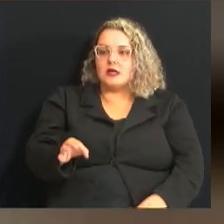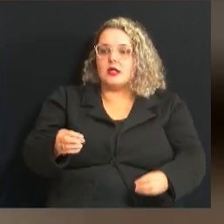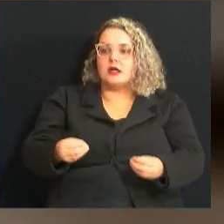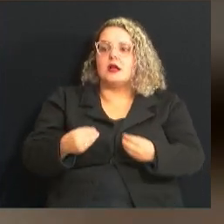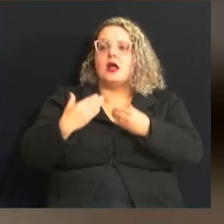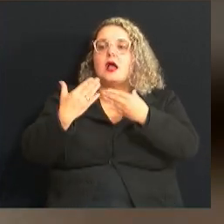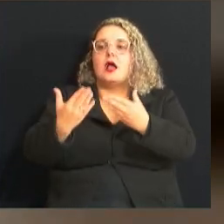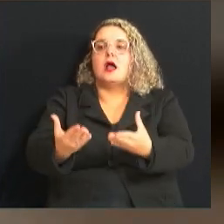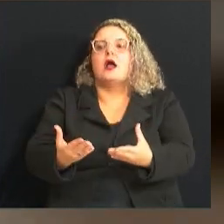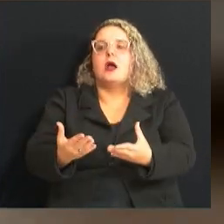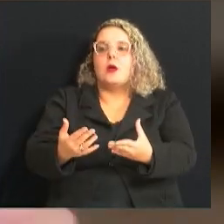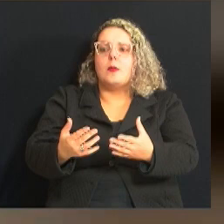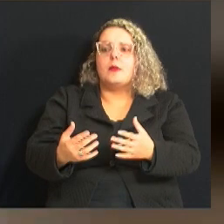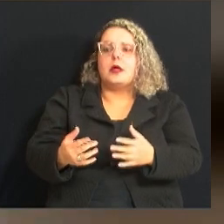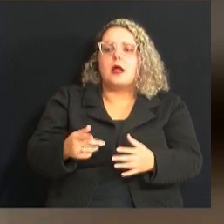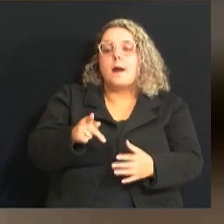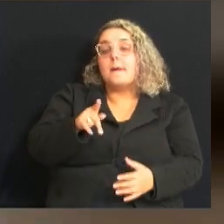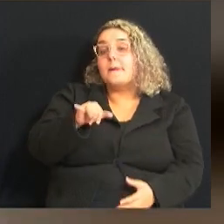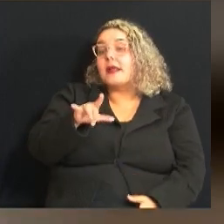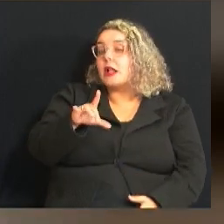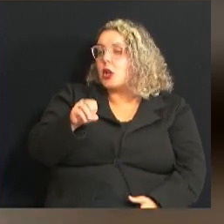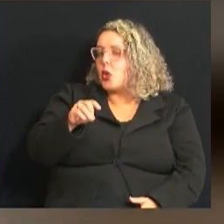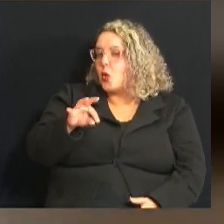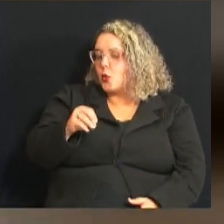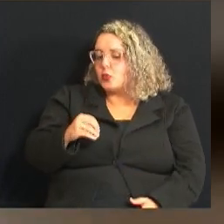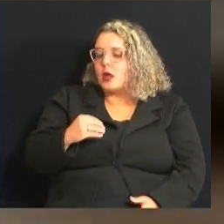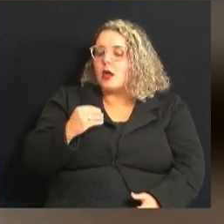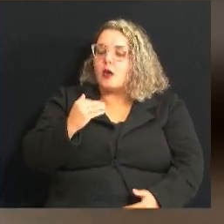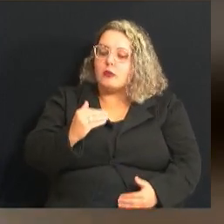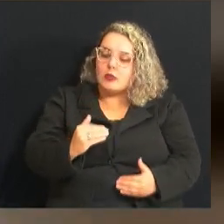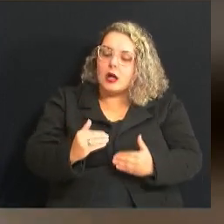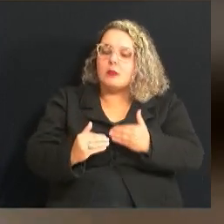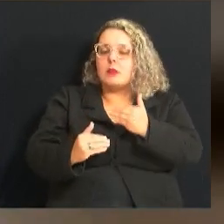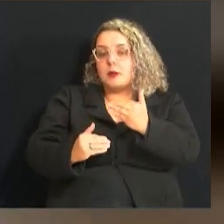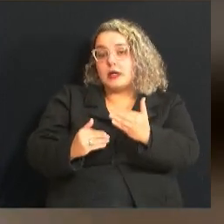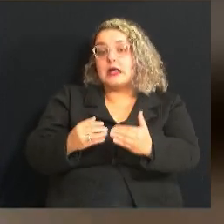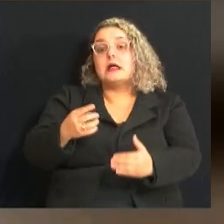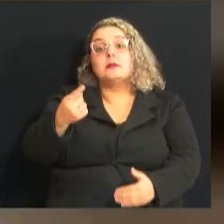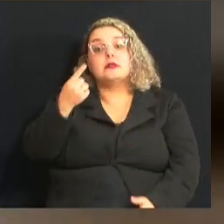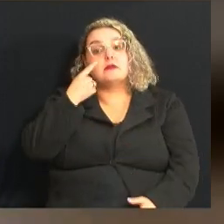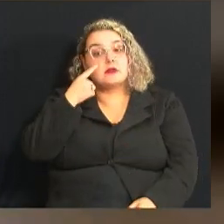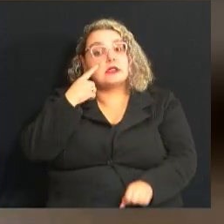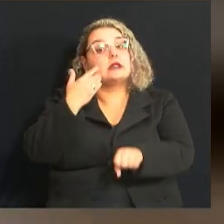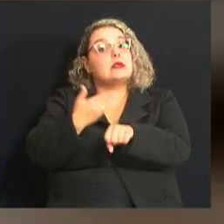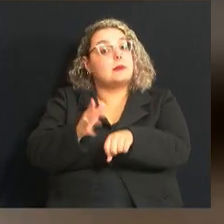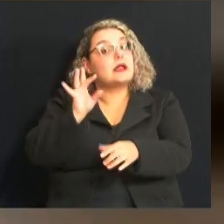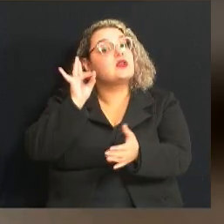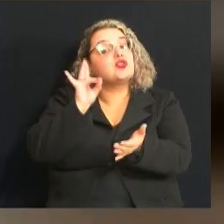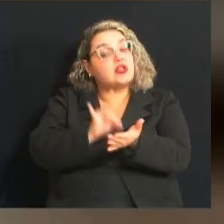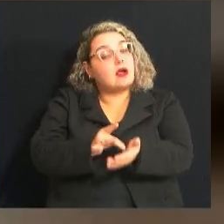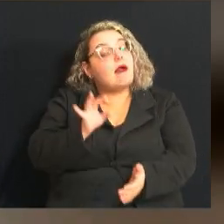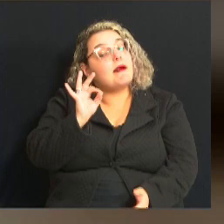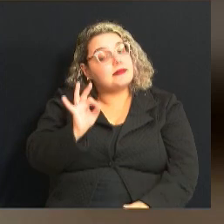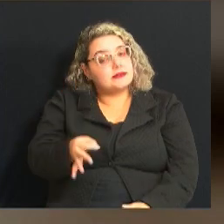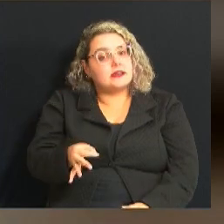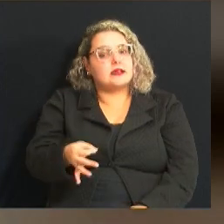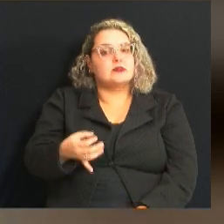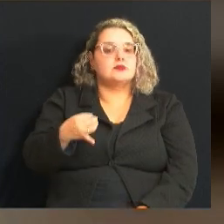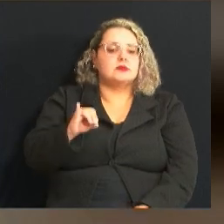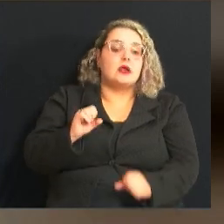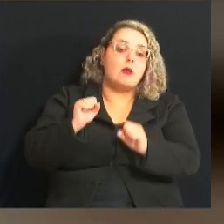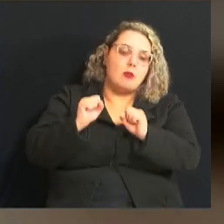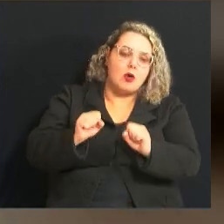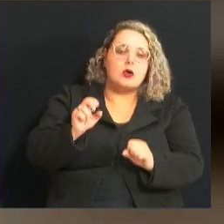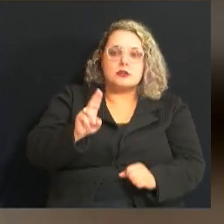plantas pilotos, você começa a escalar, para ver se na prática isso realmente funciona, se tem condições de ser